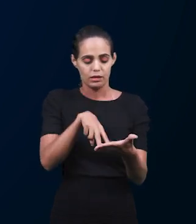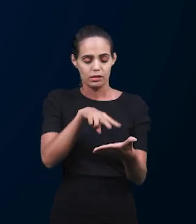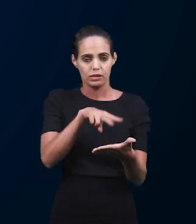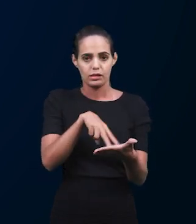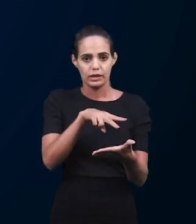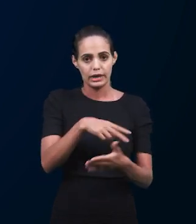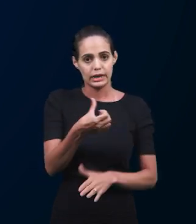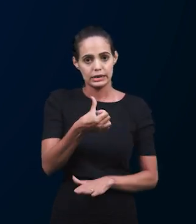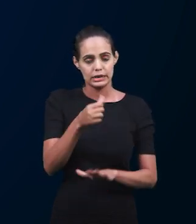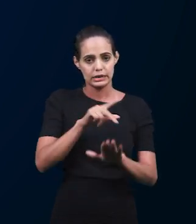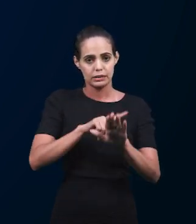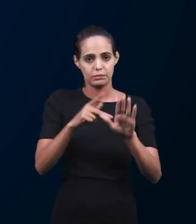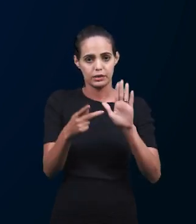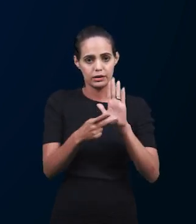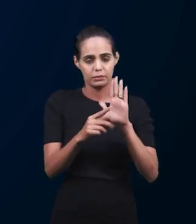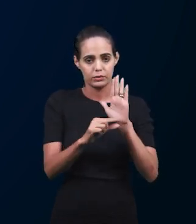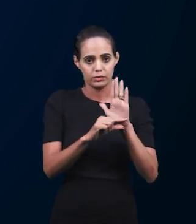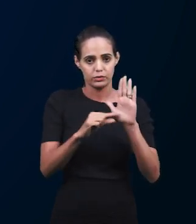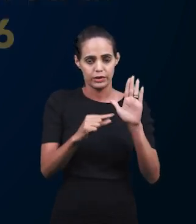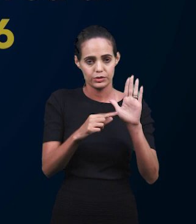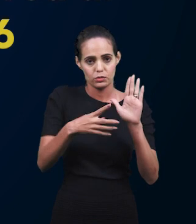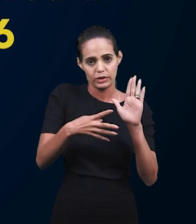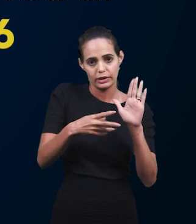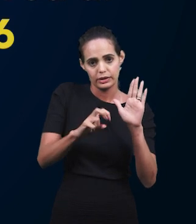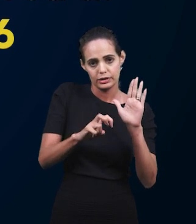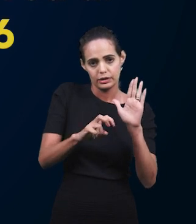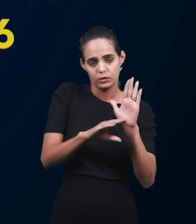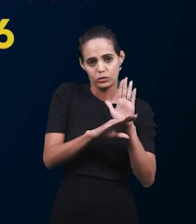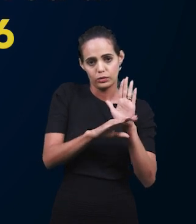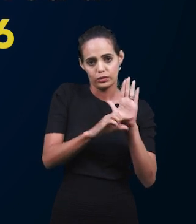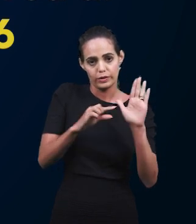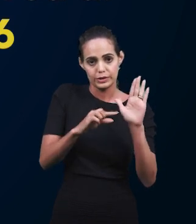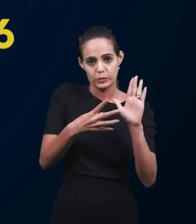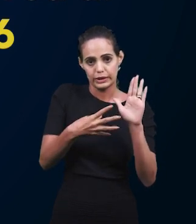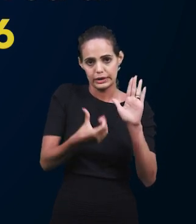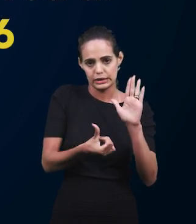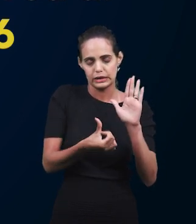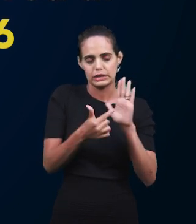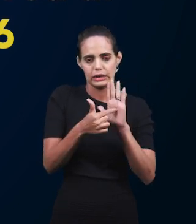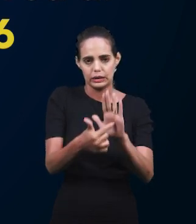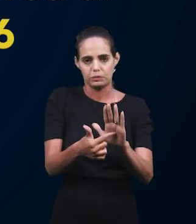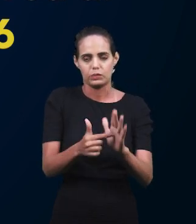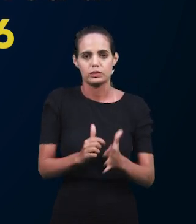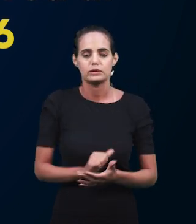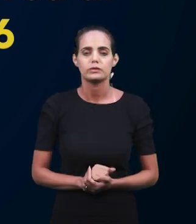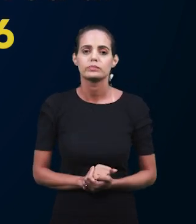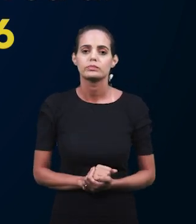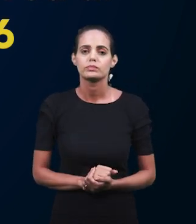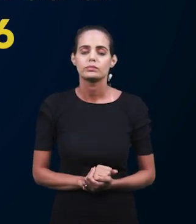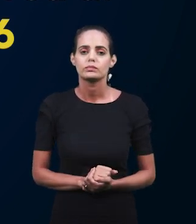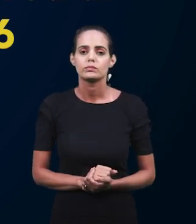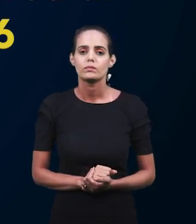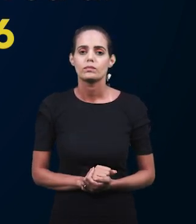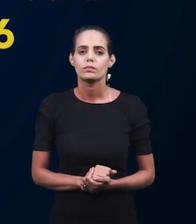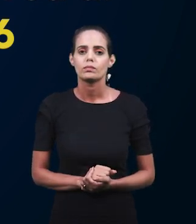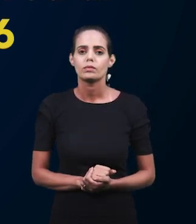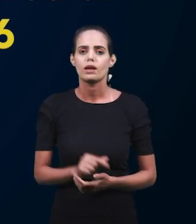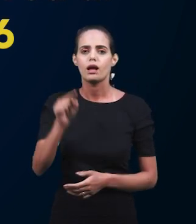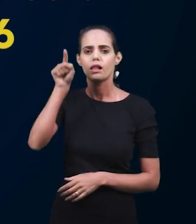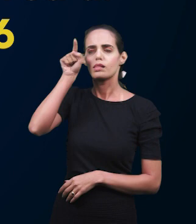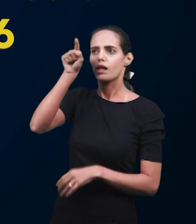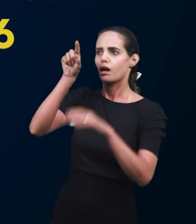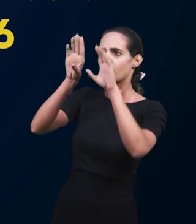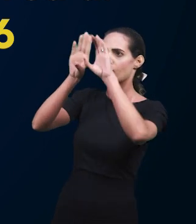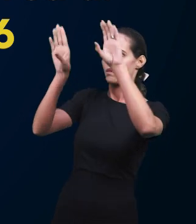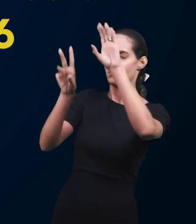sexta parábola no verso 45 e 46, que diz assim: Outro sim, o reino dos céus é semelhante